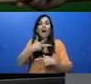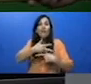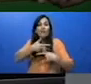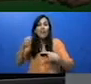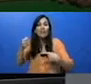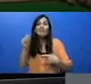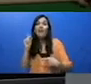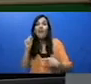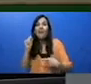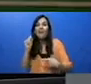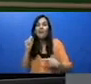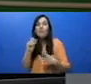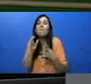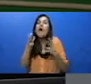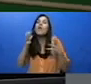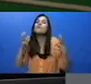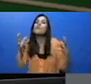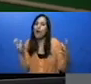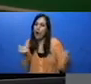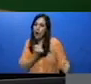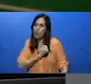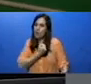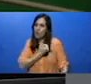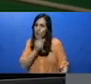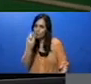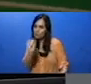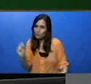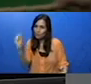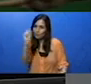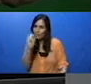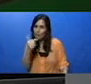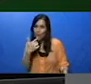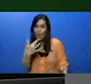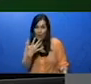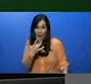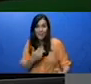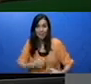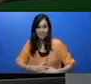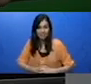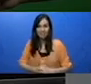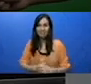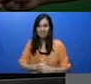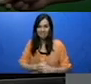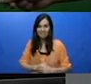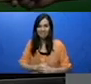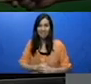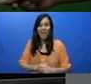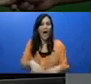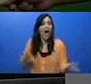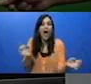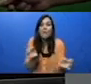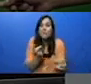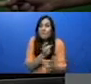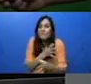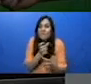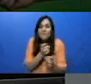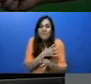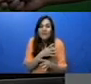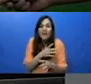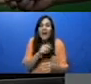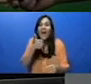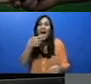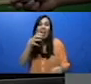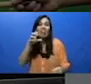que tiver a maior quantidade de números contornados com a sua cor ao término da